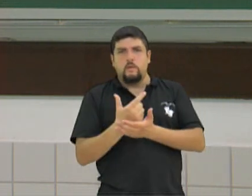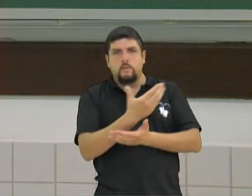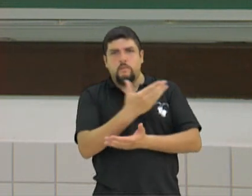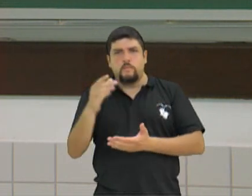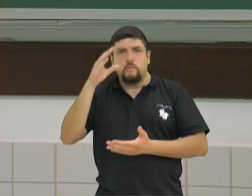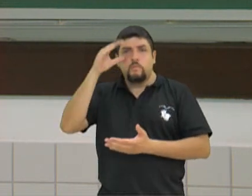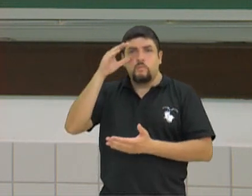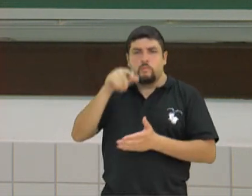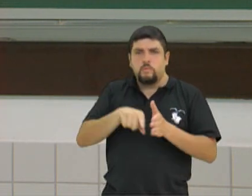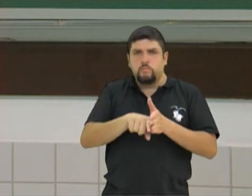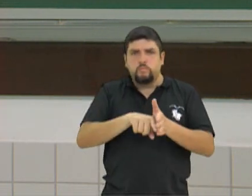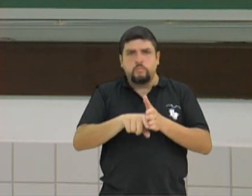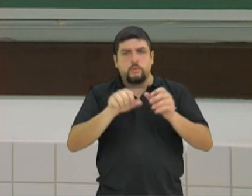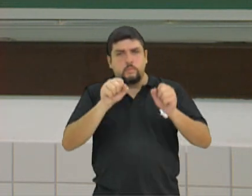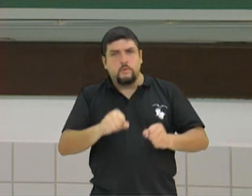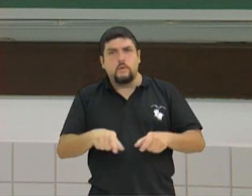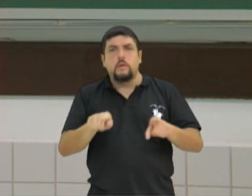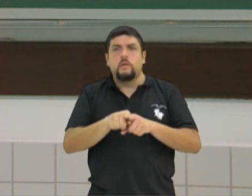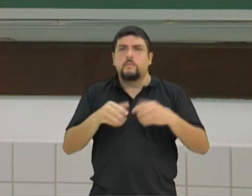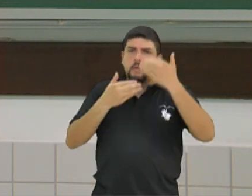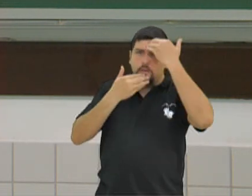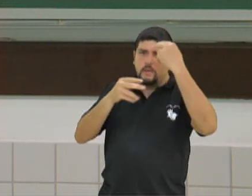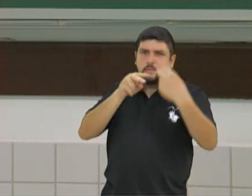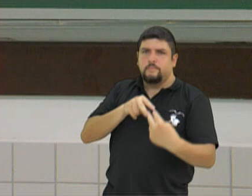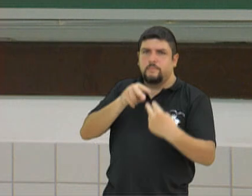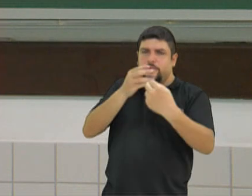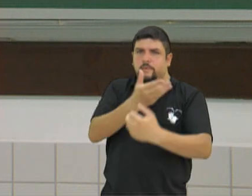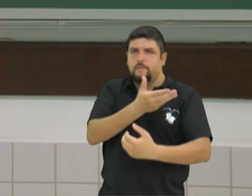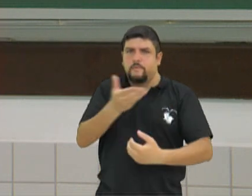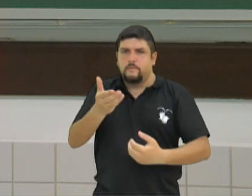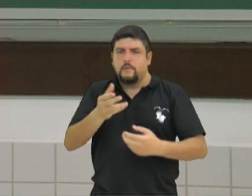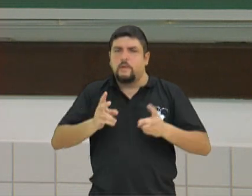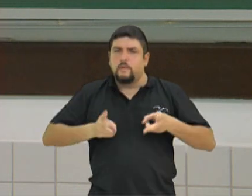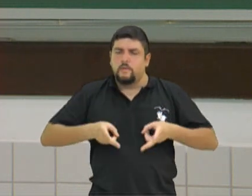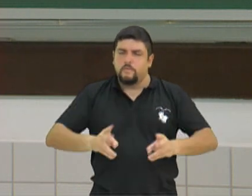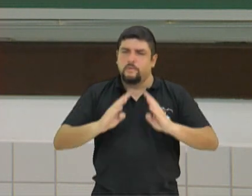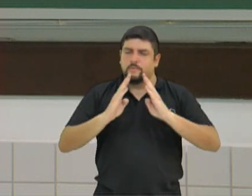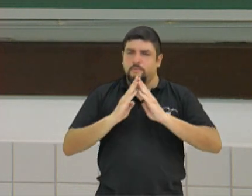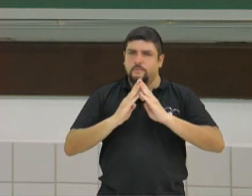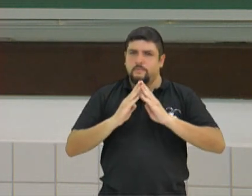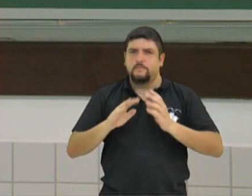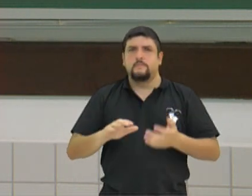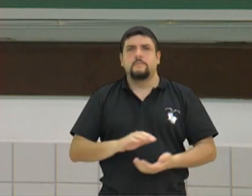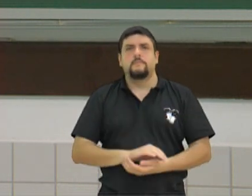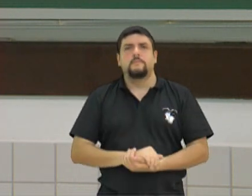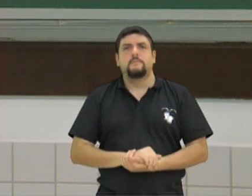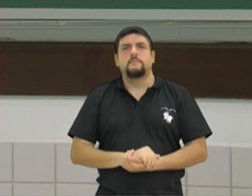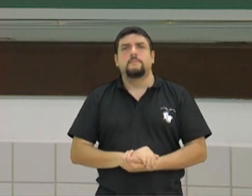Agradeço mais uma vez pela participação de todos vocês e continuem em casa se puderem.